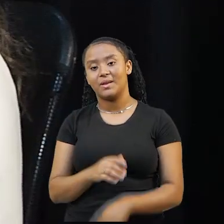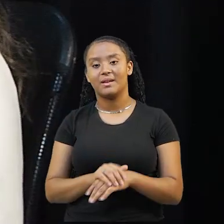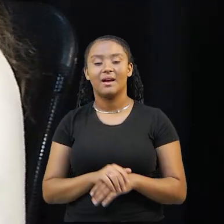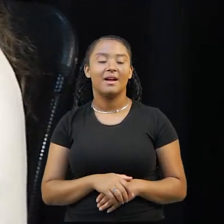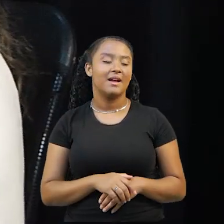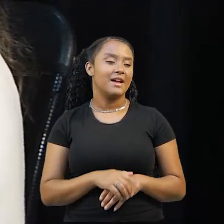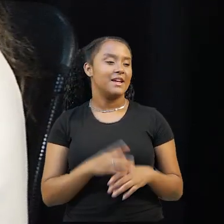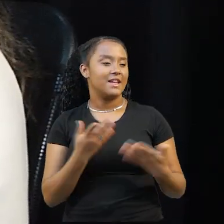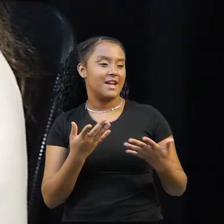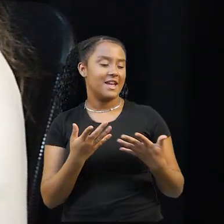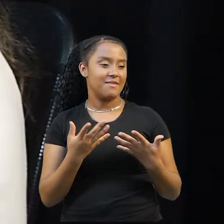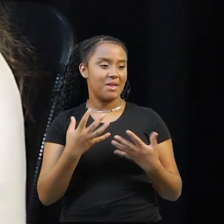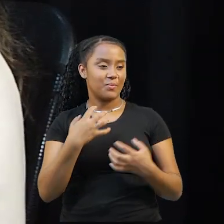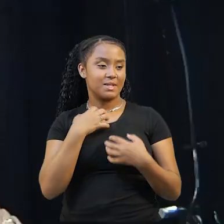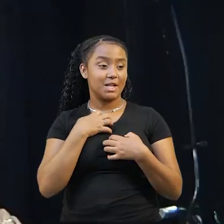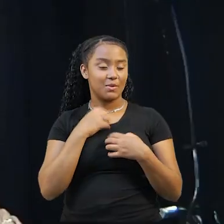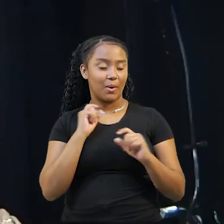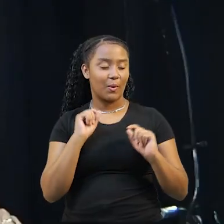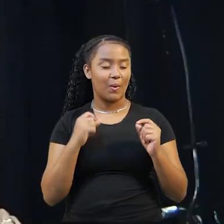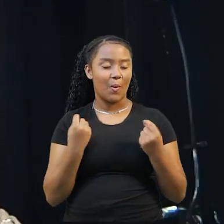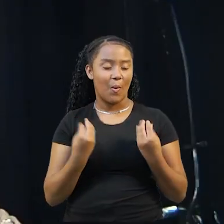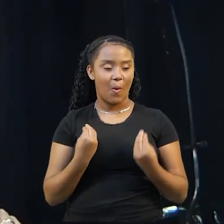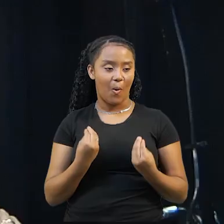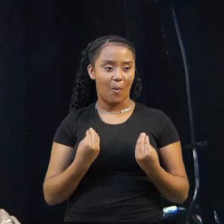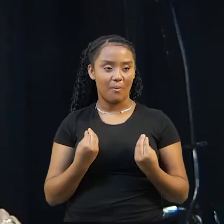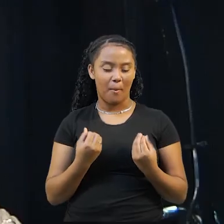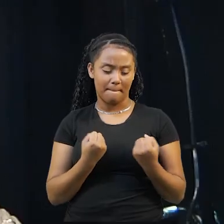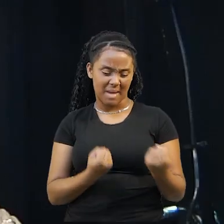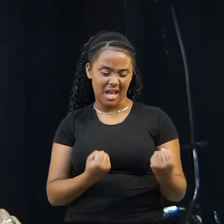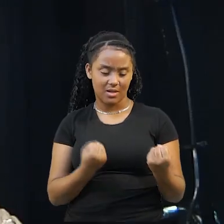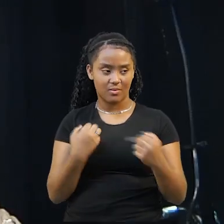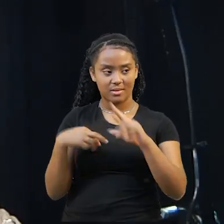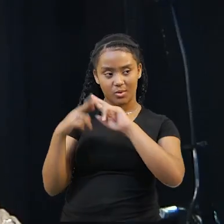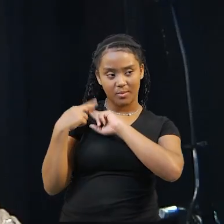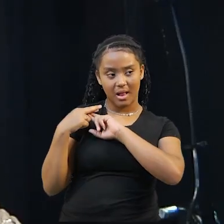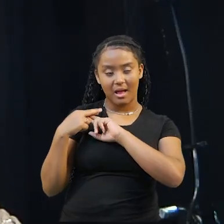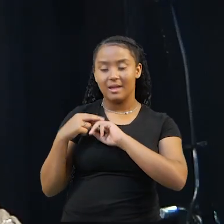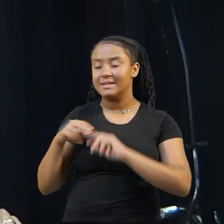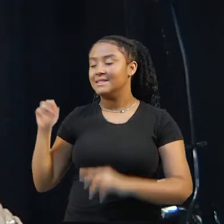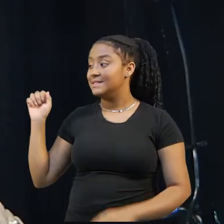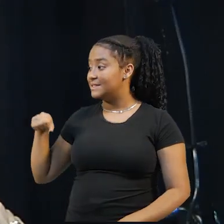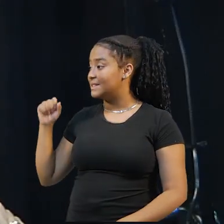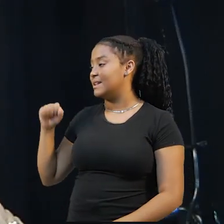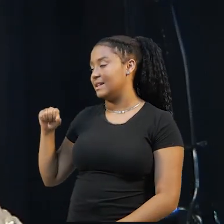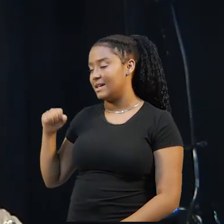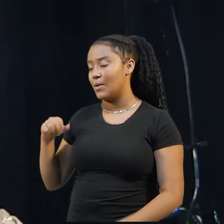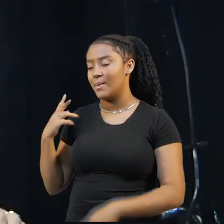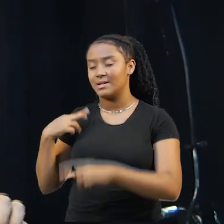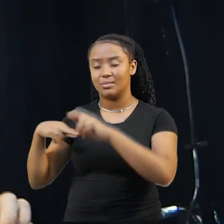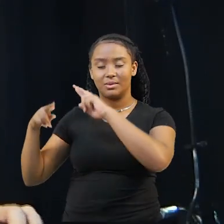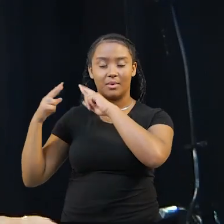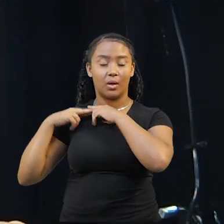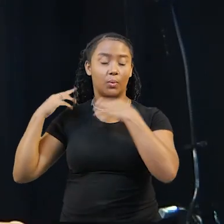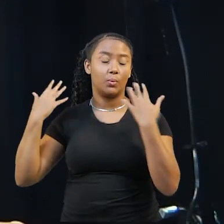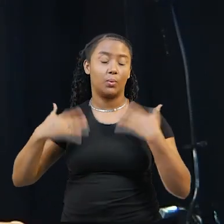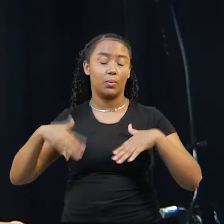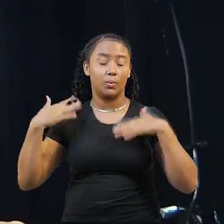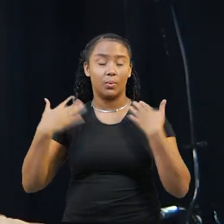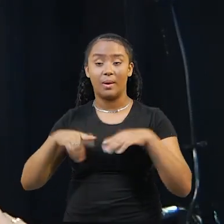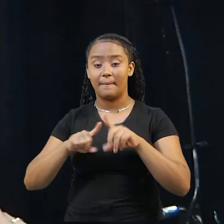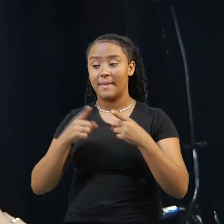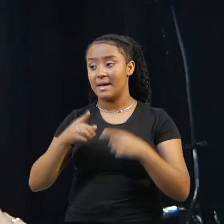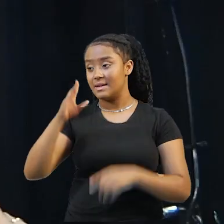um peso a mais? Eu costumo dizer que sim, é uma responsabilidade enorme, e